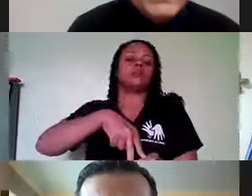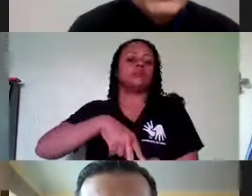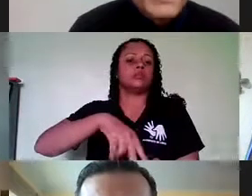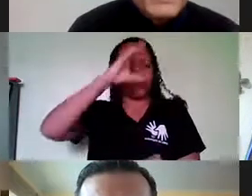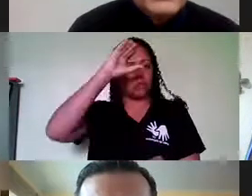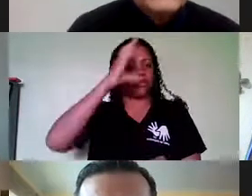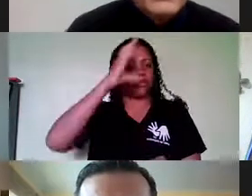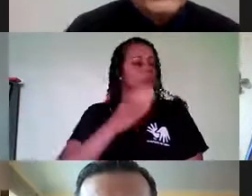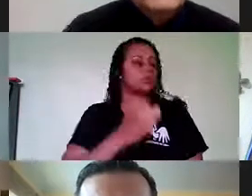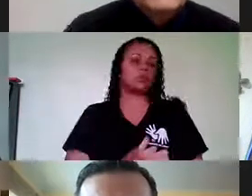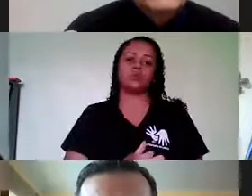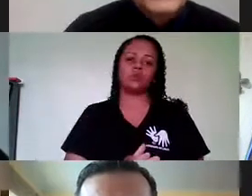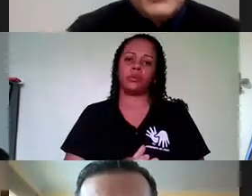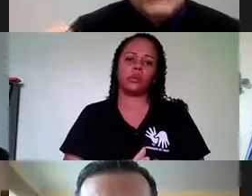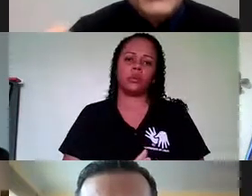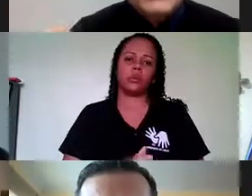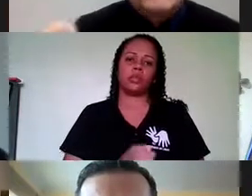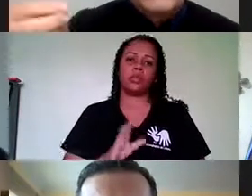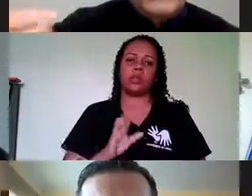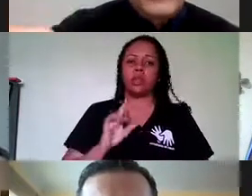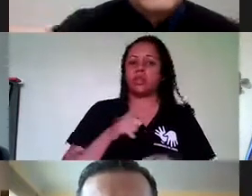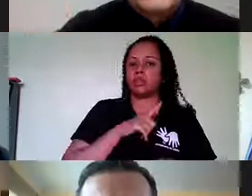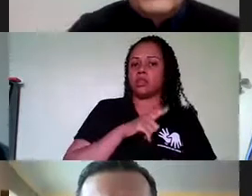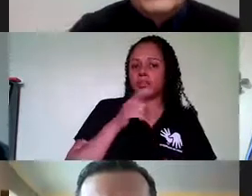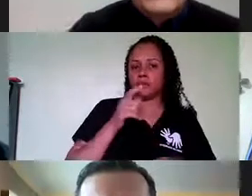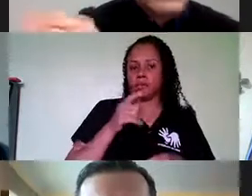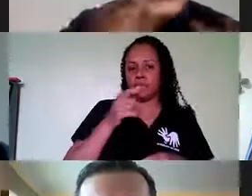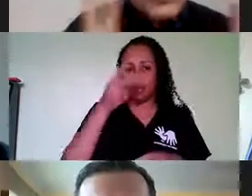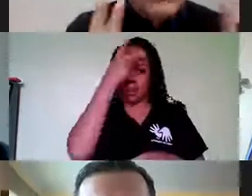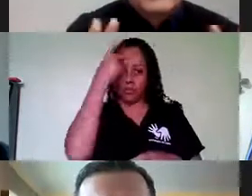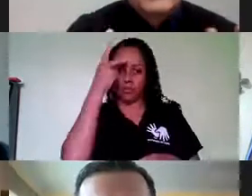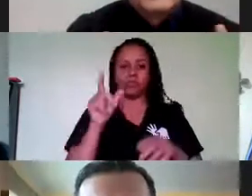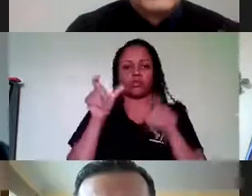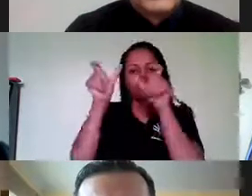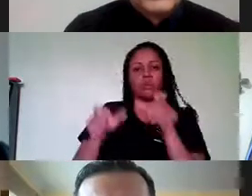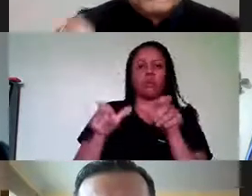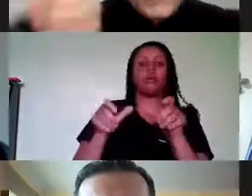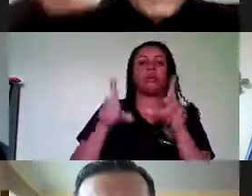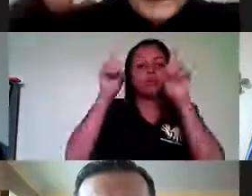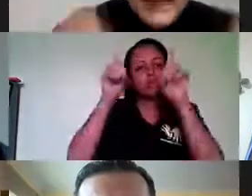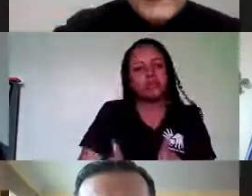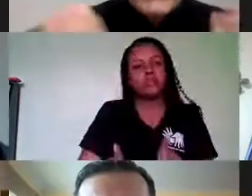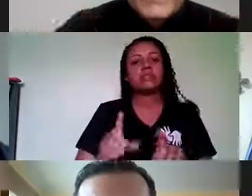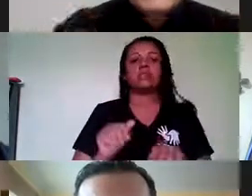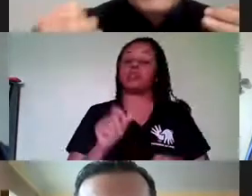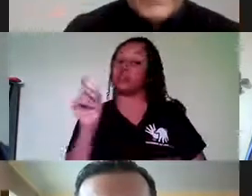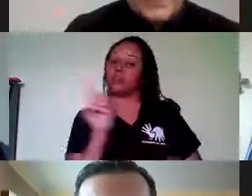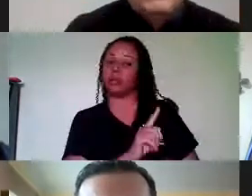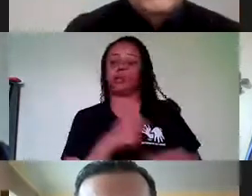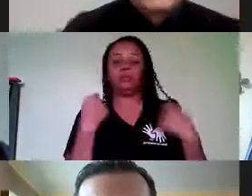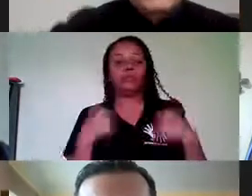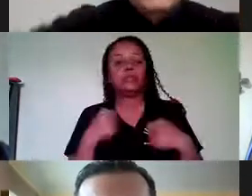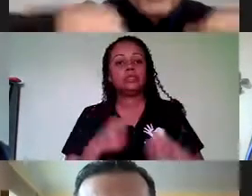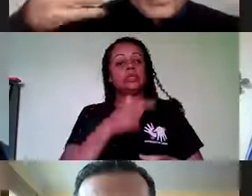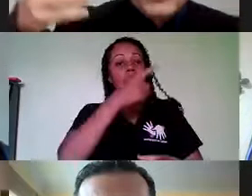é, não, então eu vou ter alguém com deficiência da central. Não, presidente